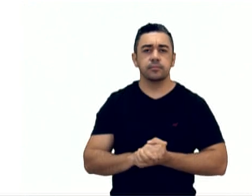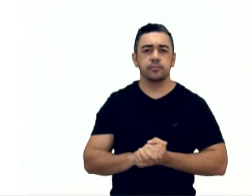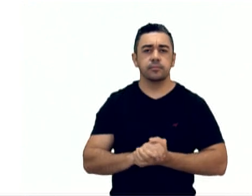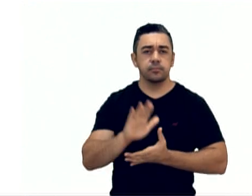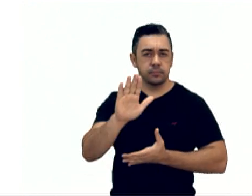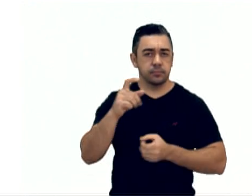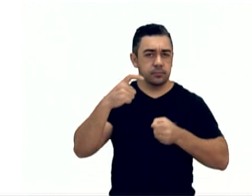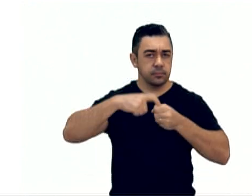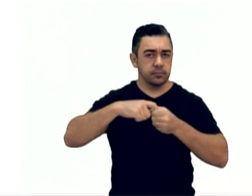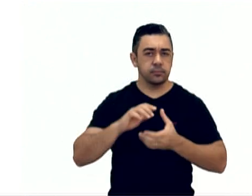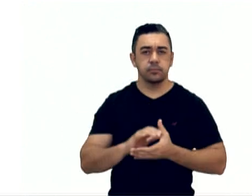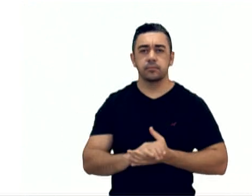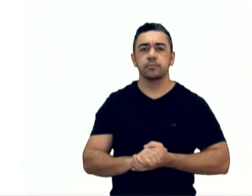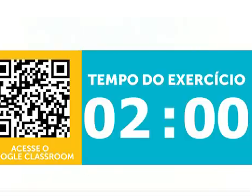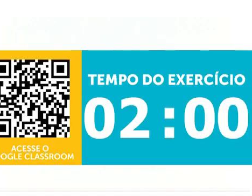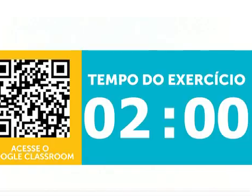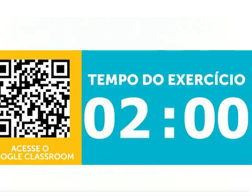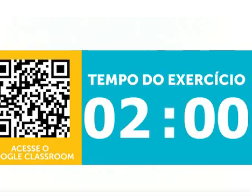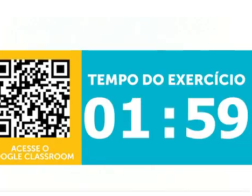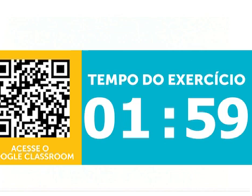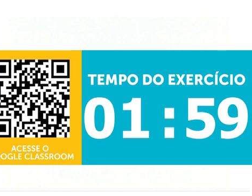voltamos.